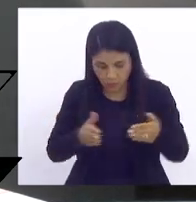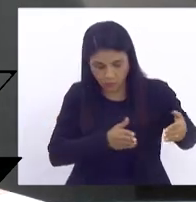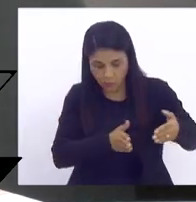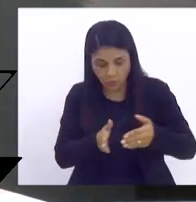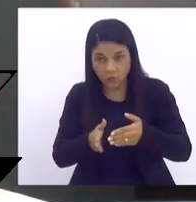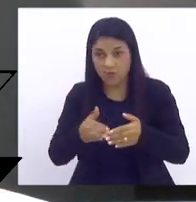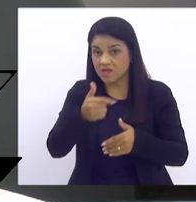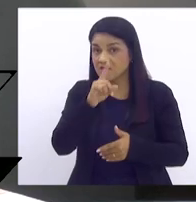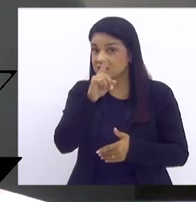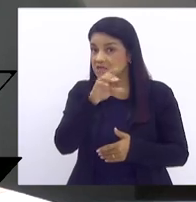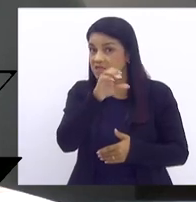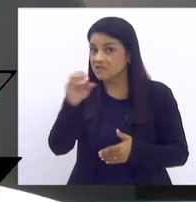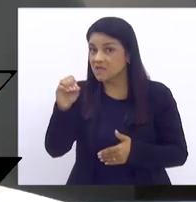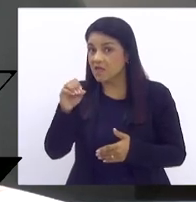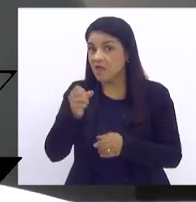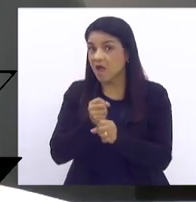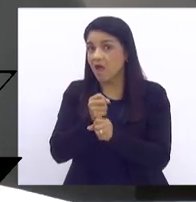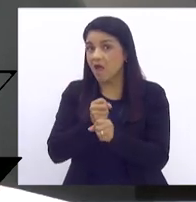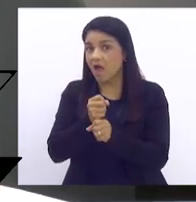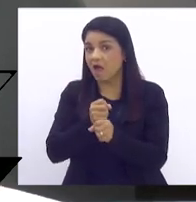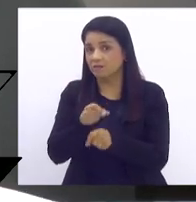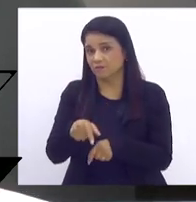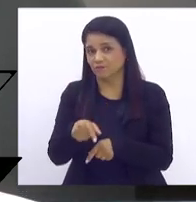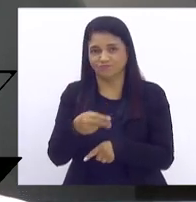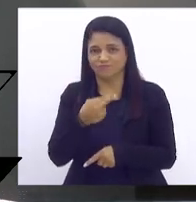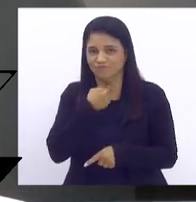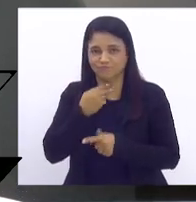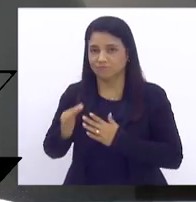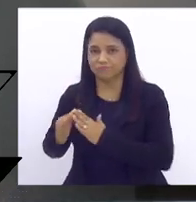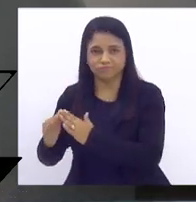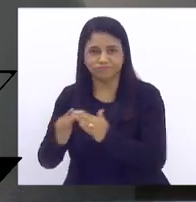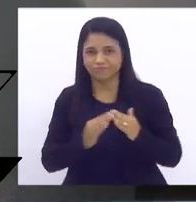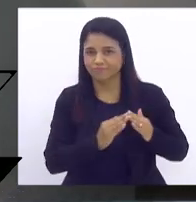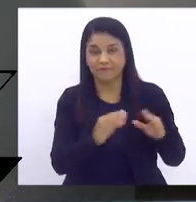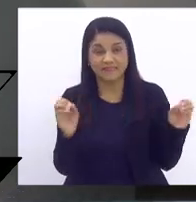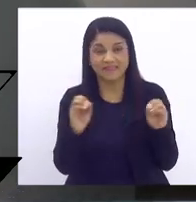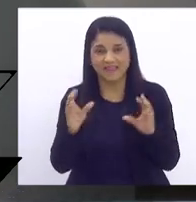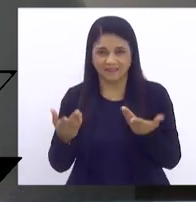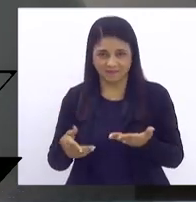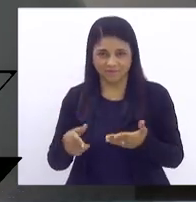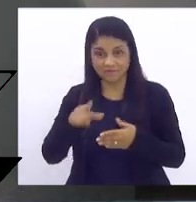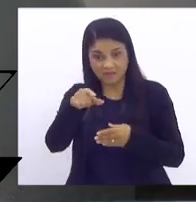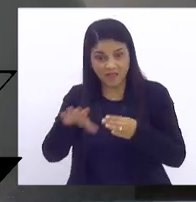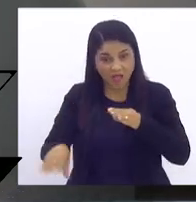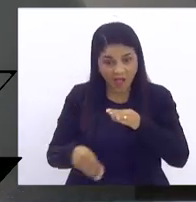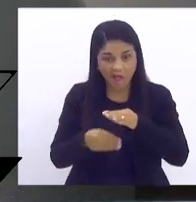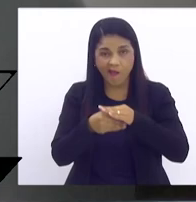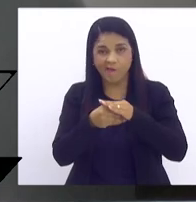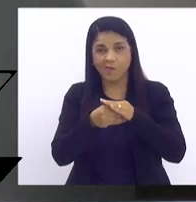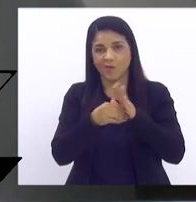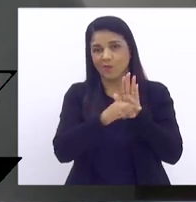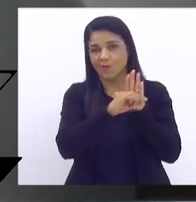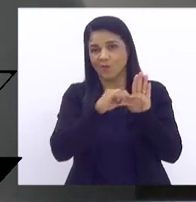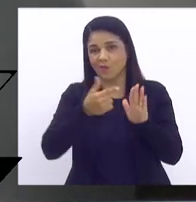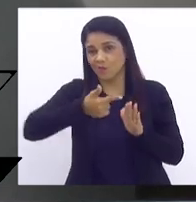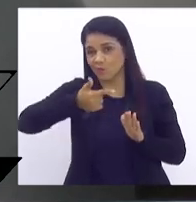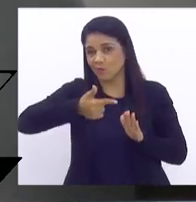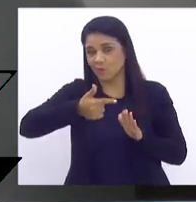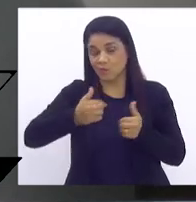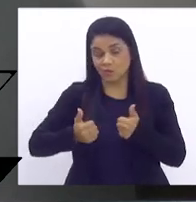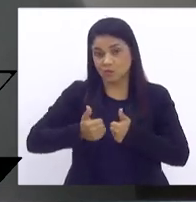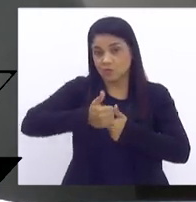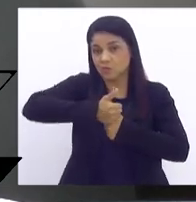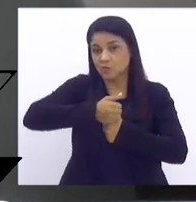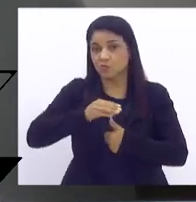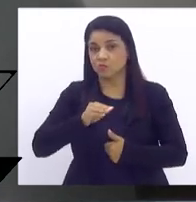anos. Aí, essa emenda número 2, o senhor acolheu como subemenda. Sim. Mas a subemenda não está